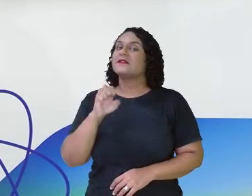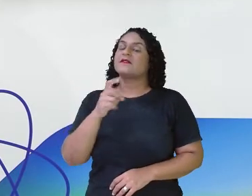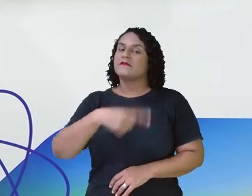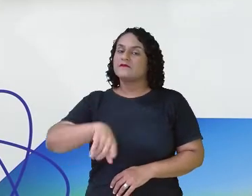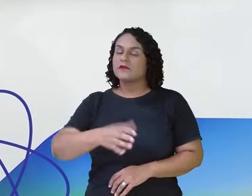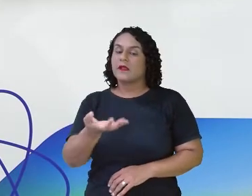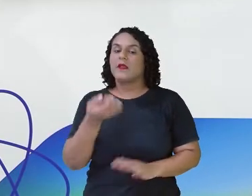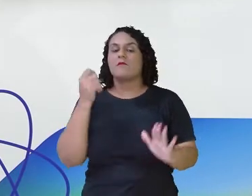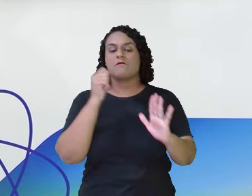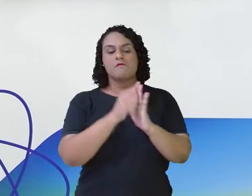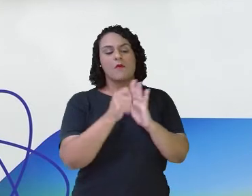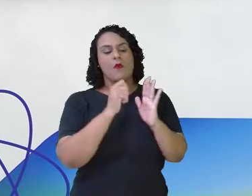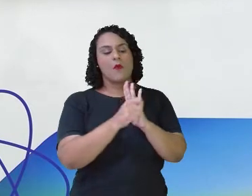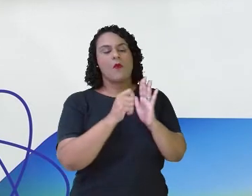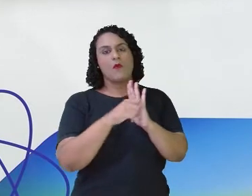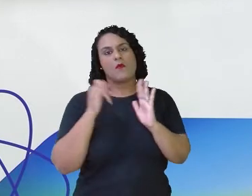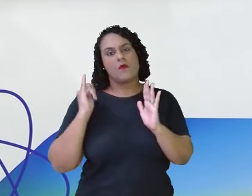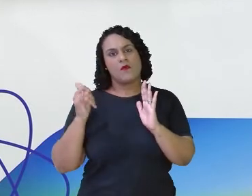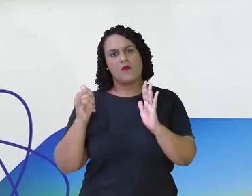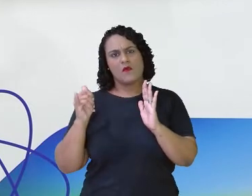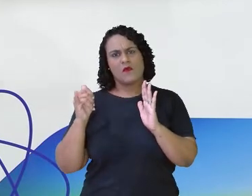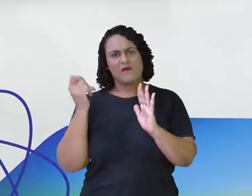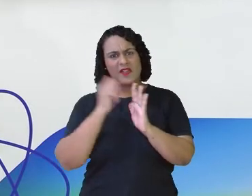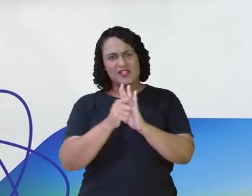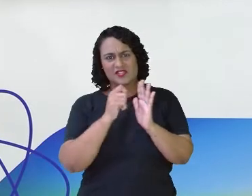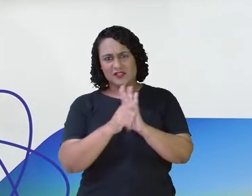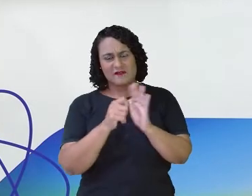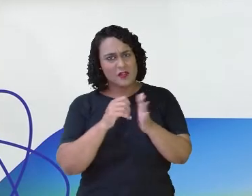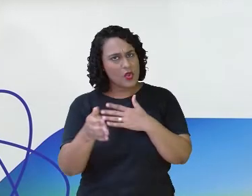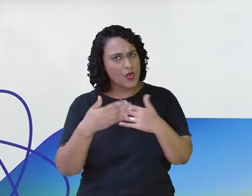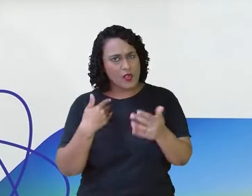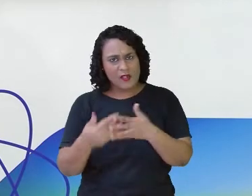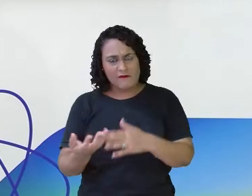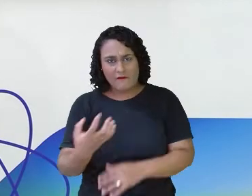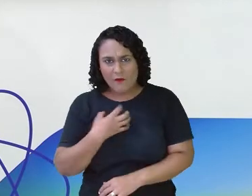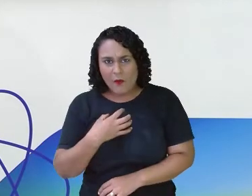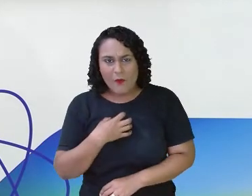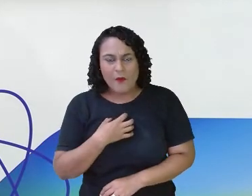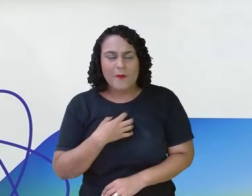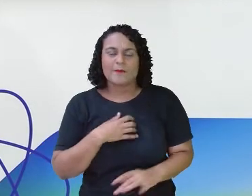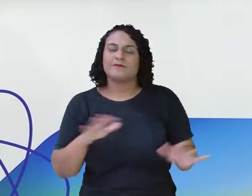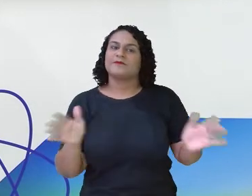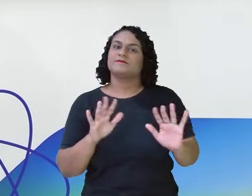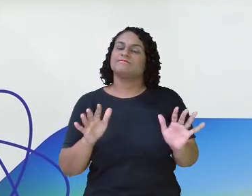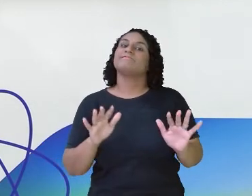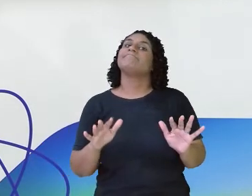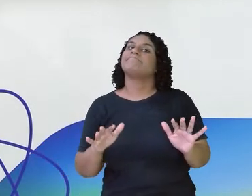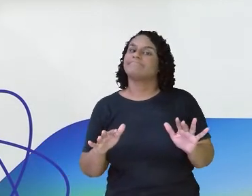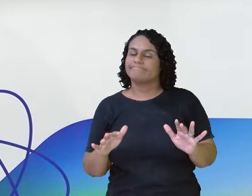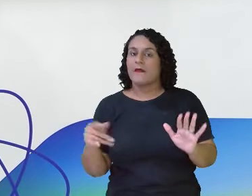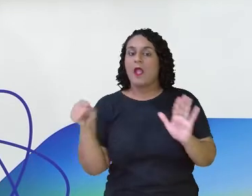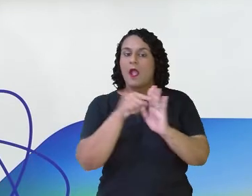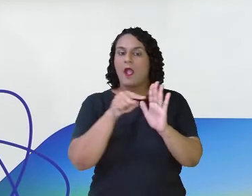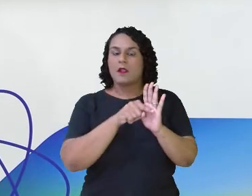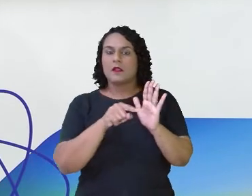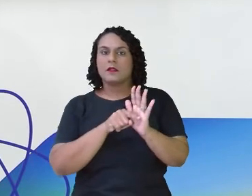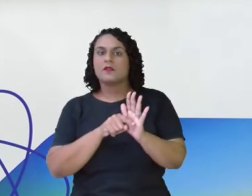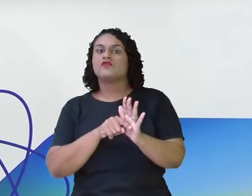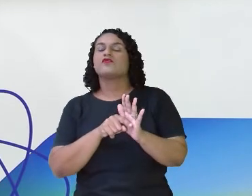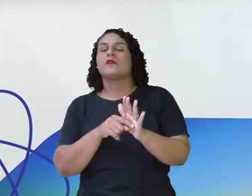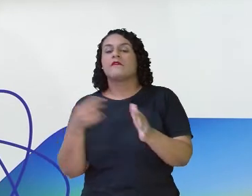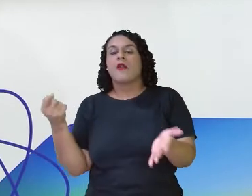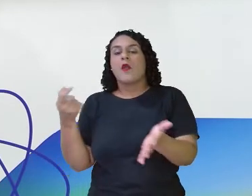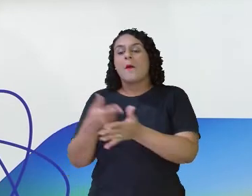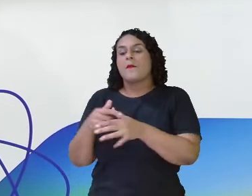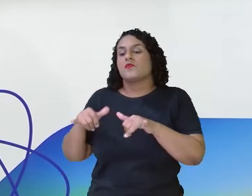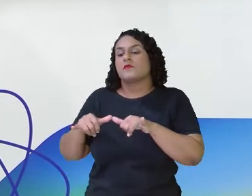quer escrever um conto, você não vai escrever como uma lista de supermercado. E olhe que até a lista de supermercado a gente tem que escrever organizadazinha para comprar